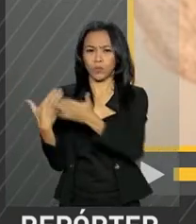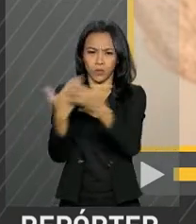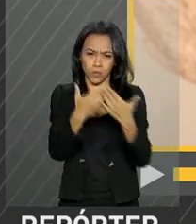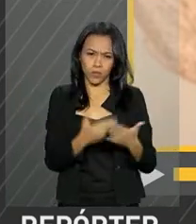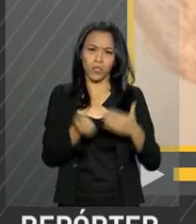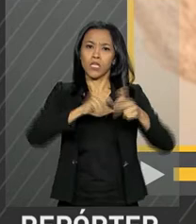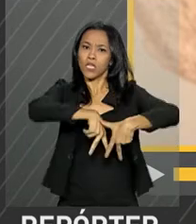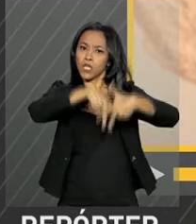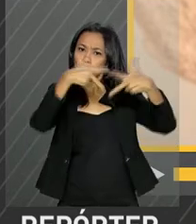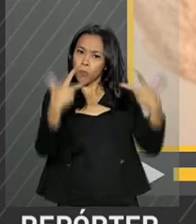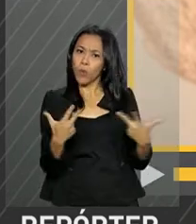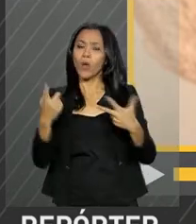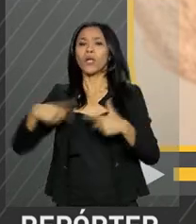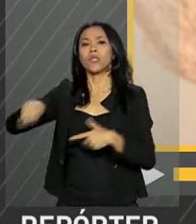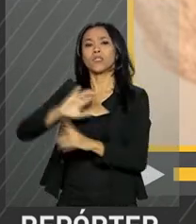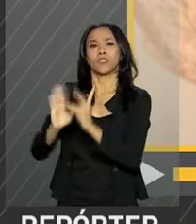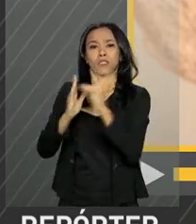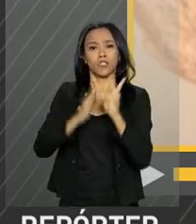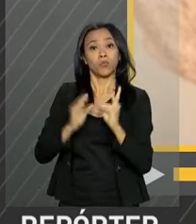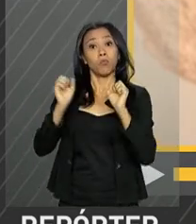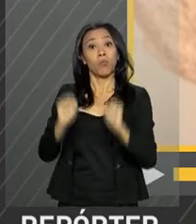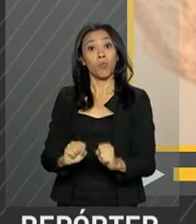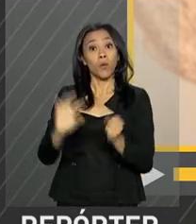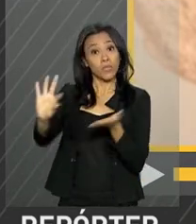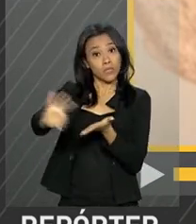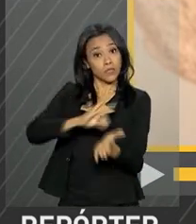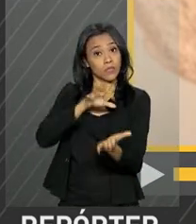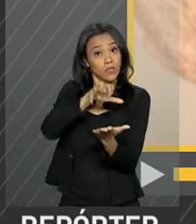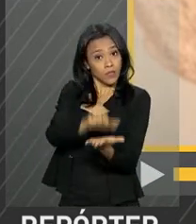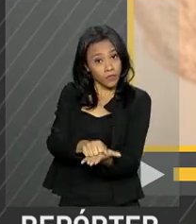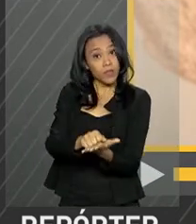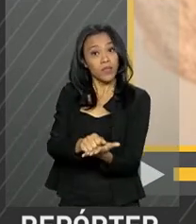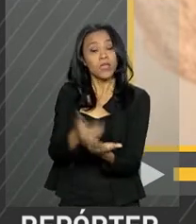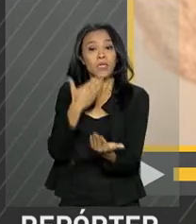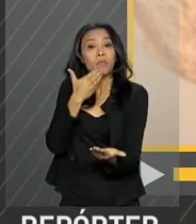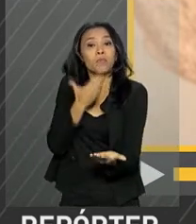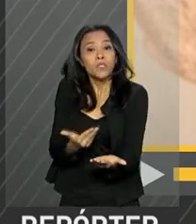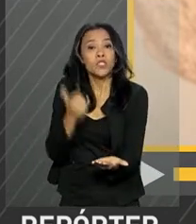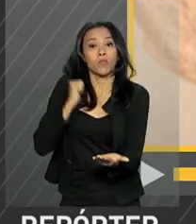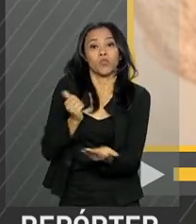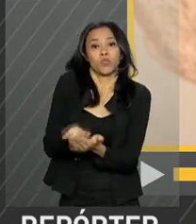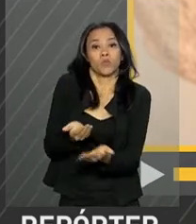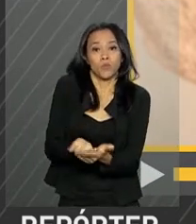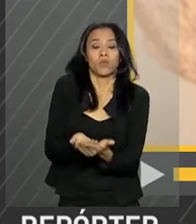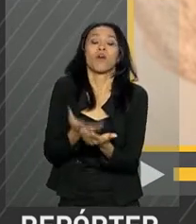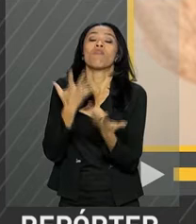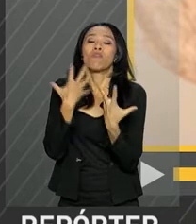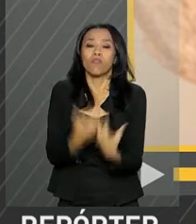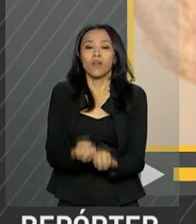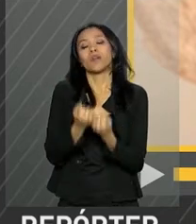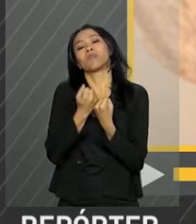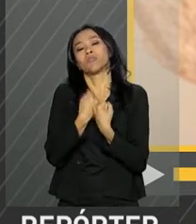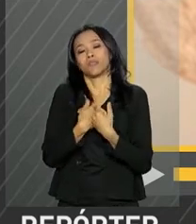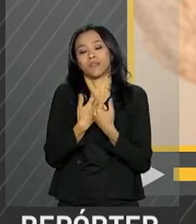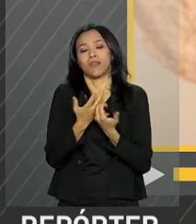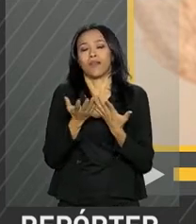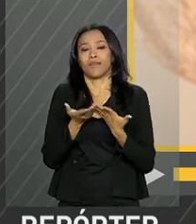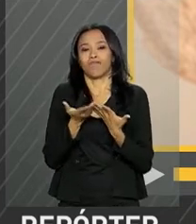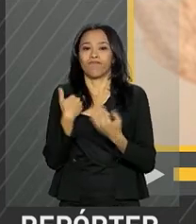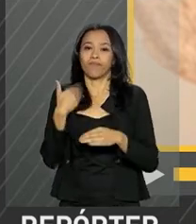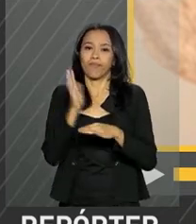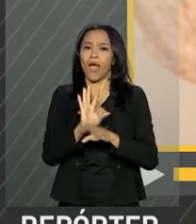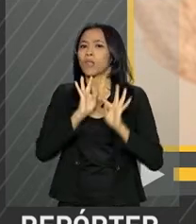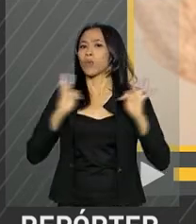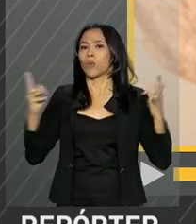indígenas possam se inscrever e solicitar a Bolsa Permanência. Nós vamos atender a todos aqueles que precisam